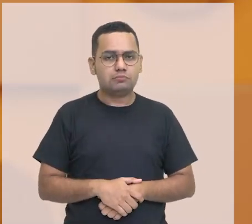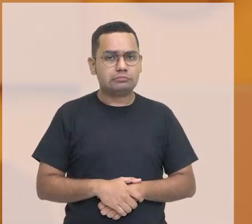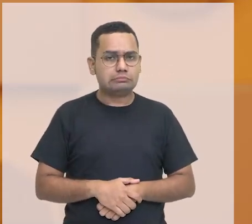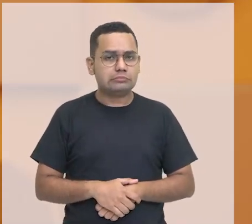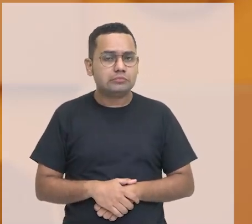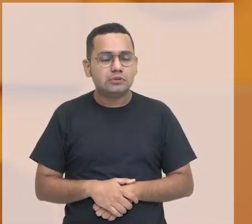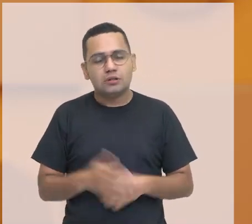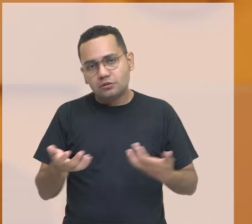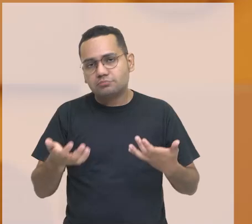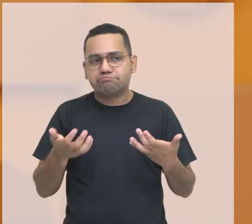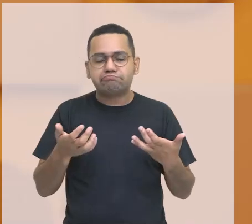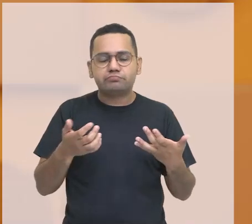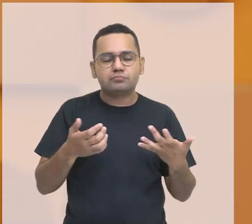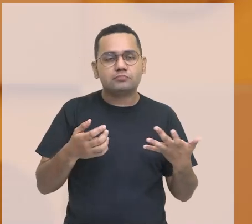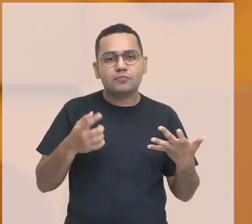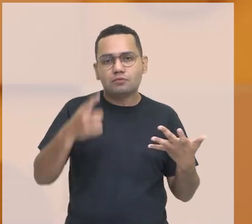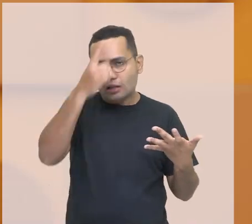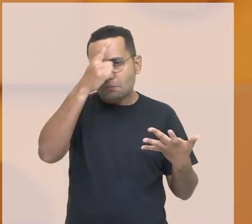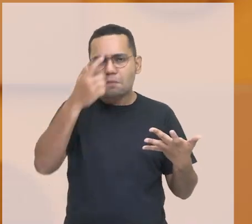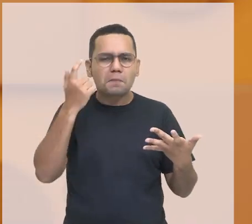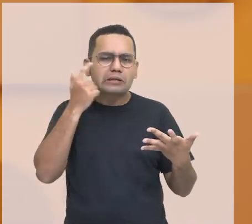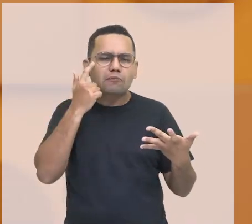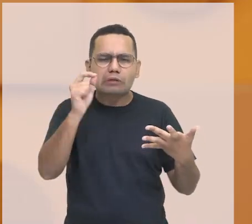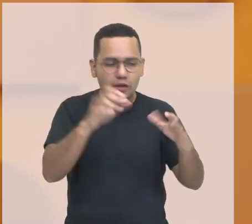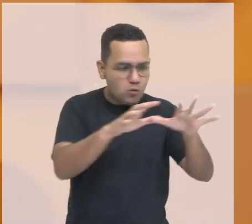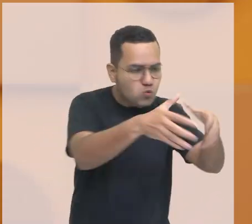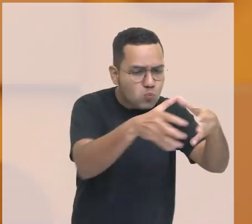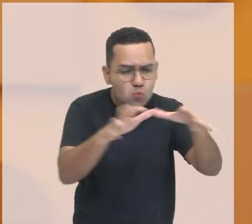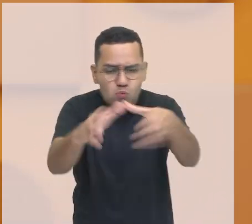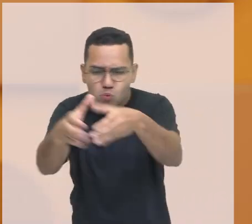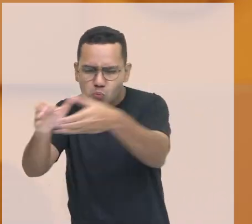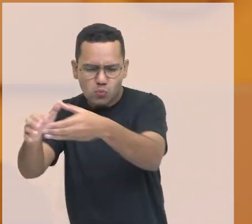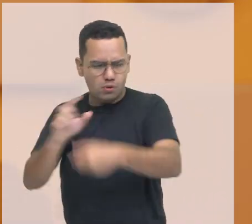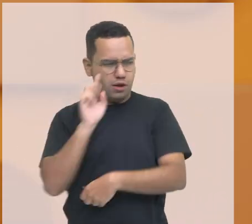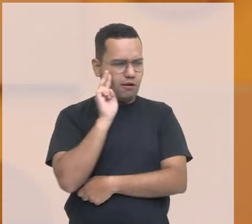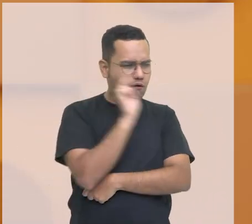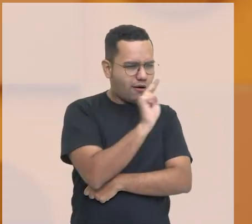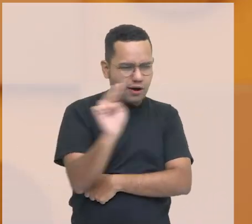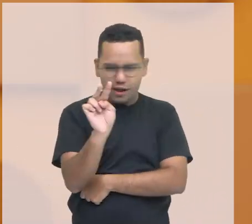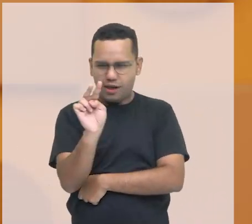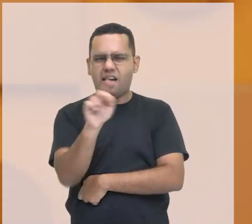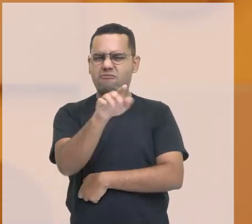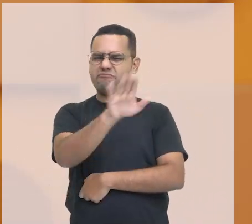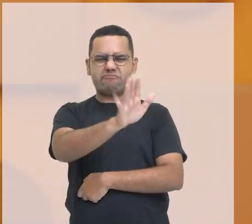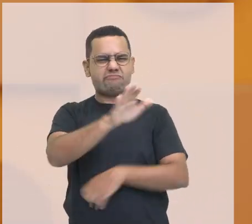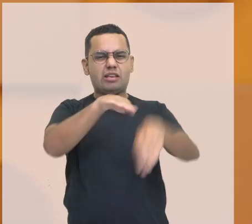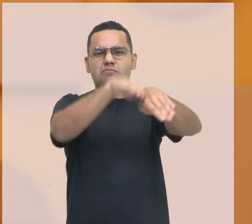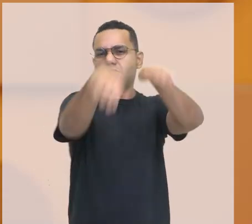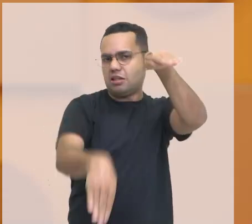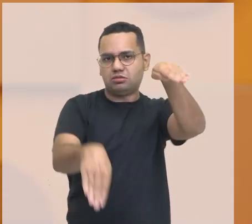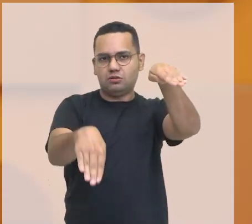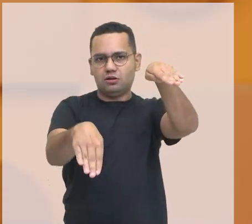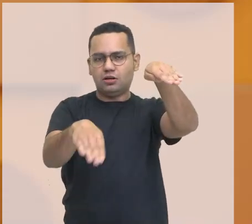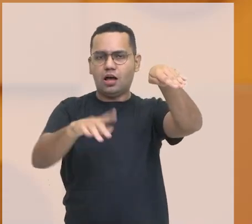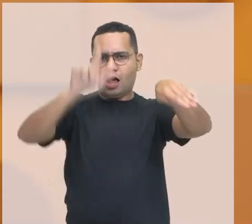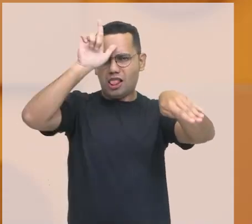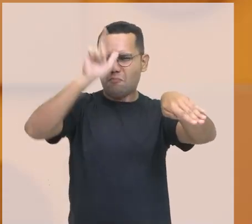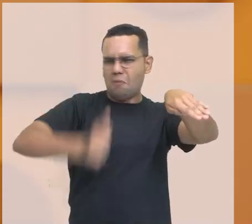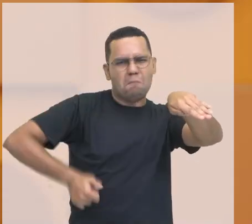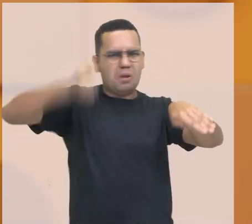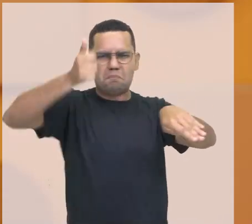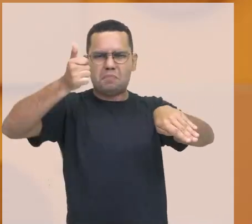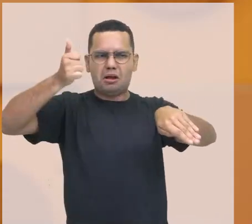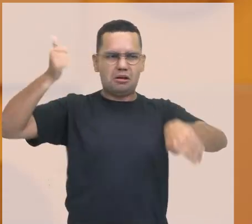raça ariana, que ele acreditava que o próprio povo alemão descendia dessa raça, portanto era uma raça superior,